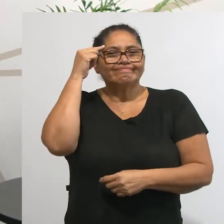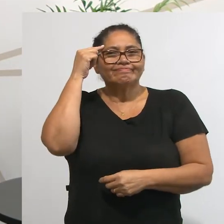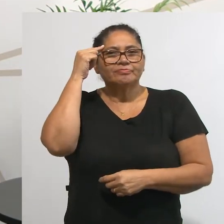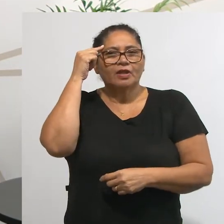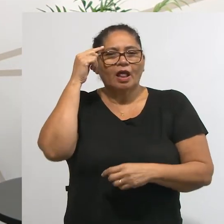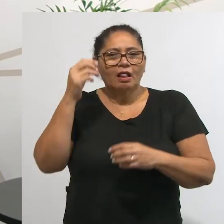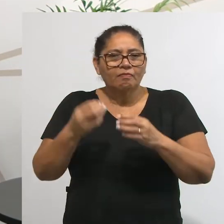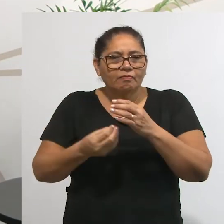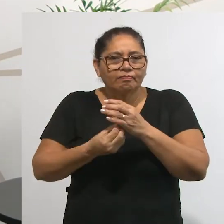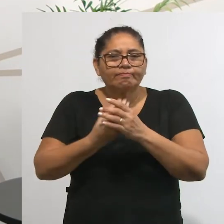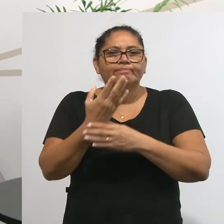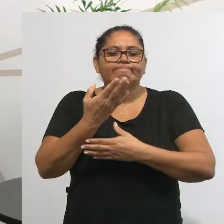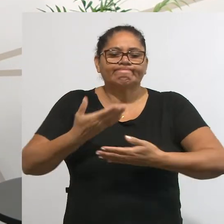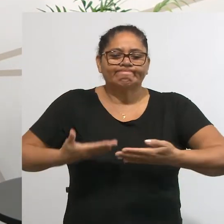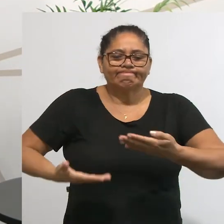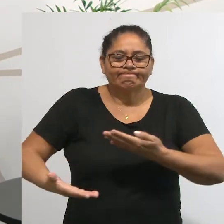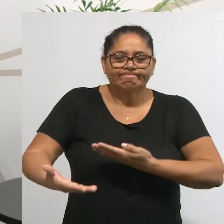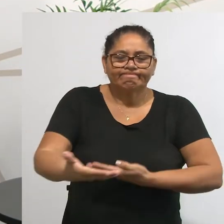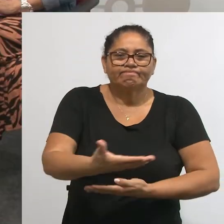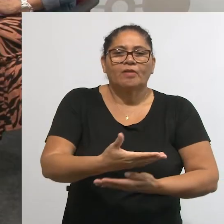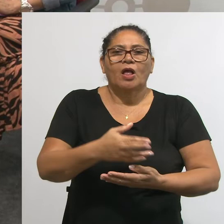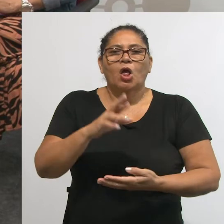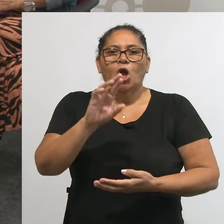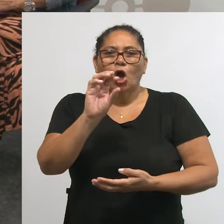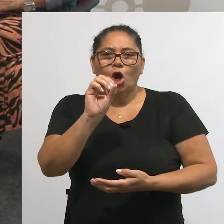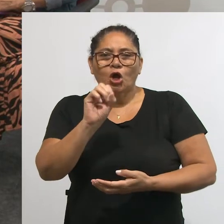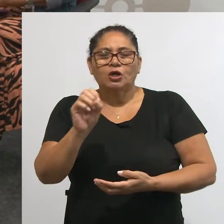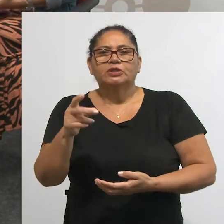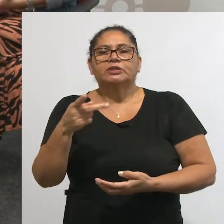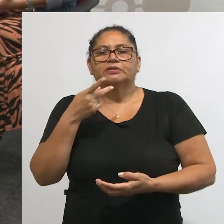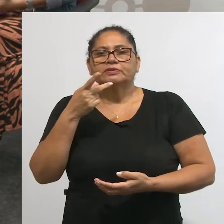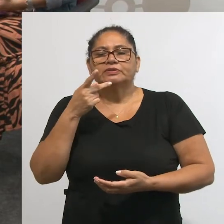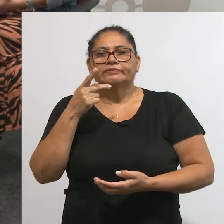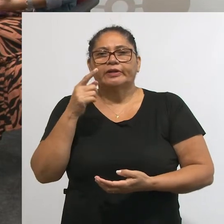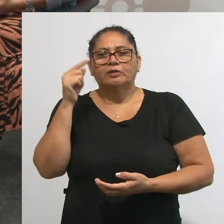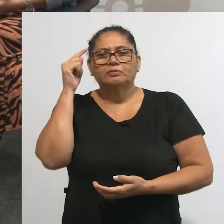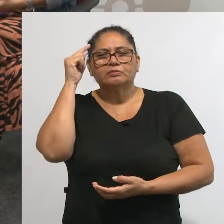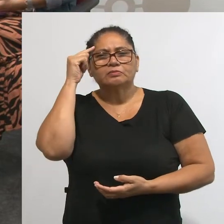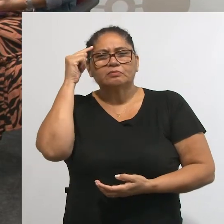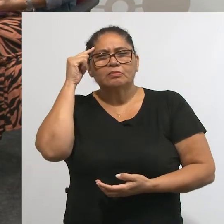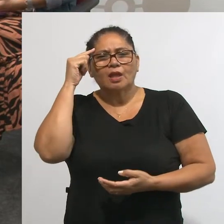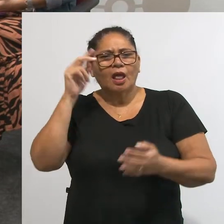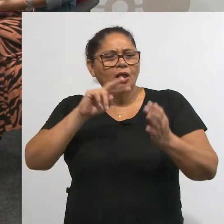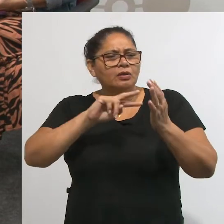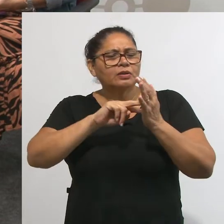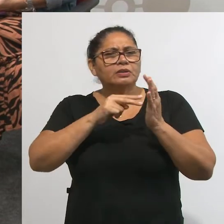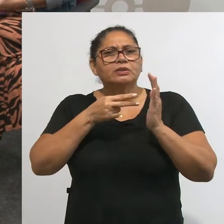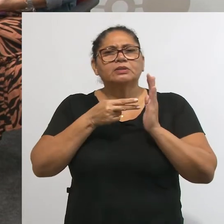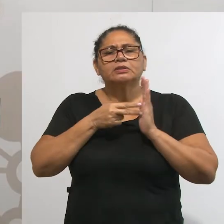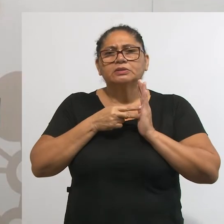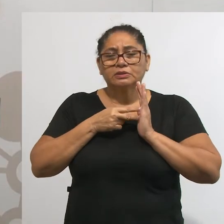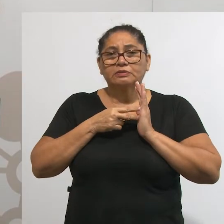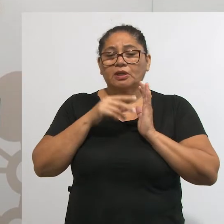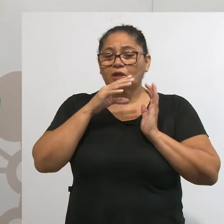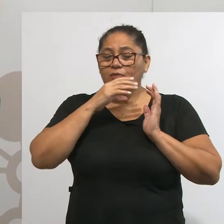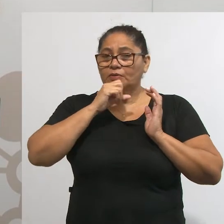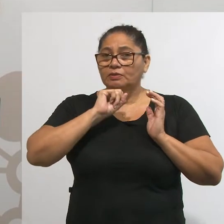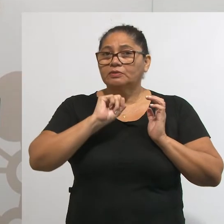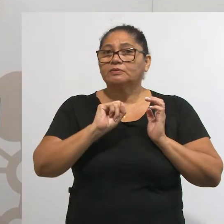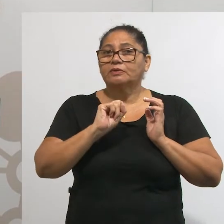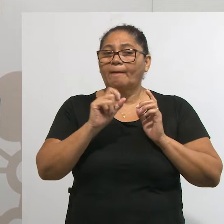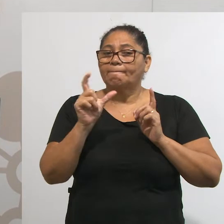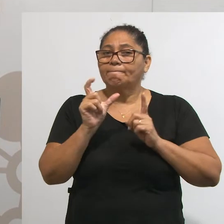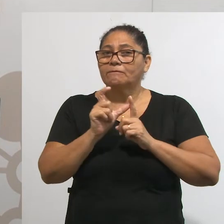reflexão, ele vai criando outras relações. Rosa, já que você falou aí da reflexão, o que significa, né? Porque o Paulo